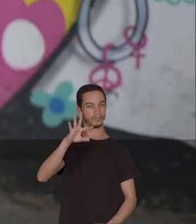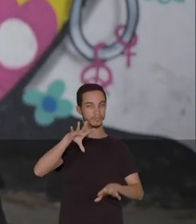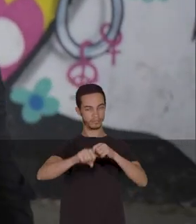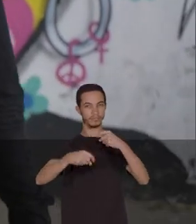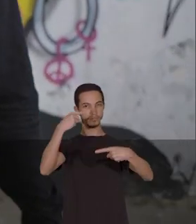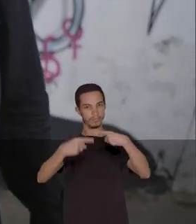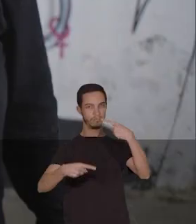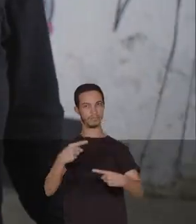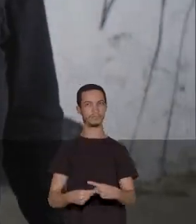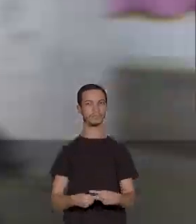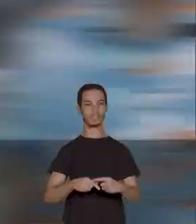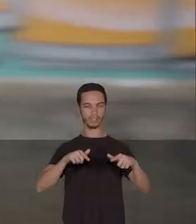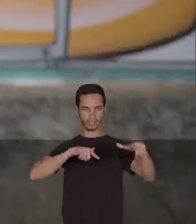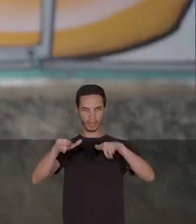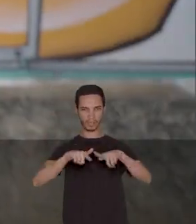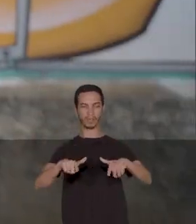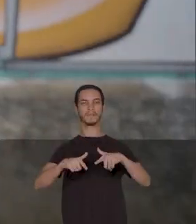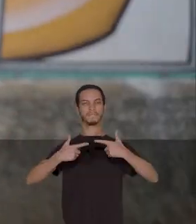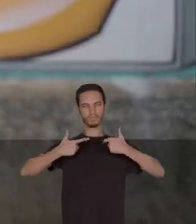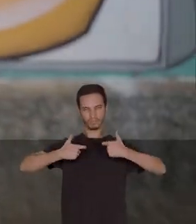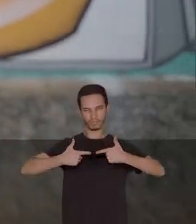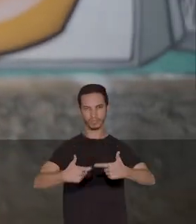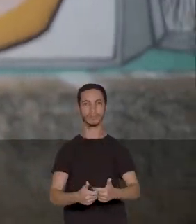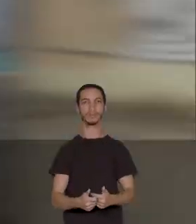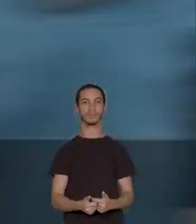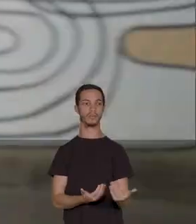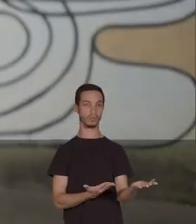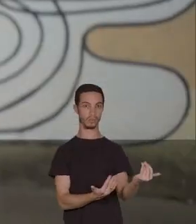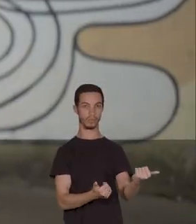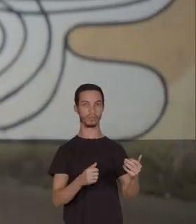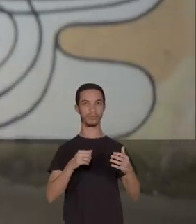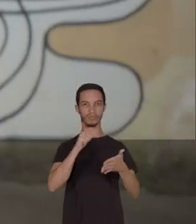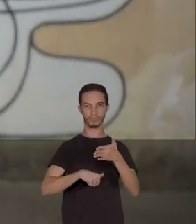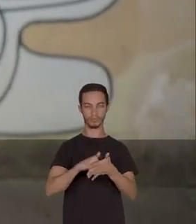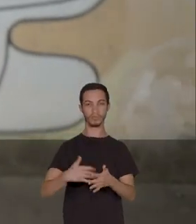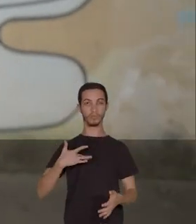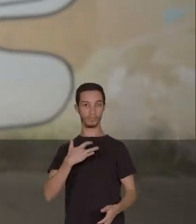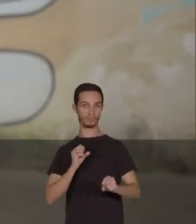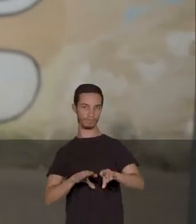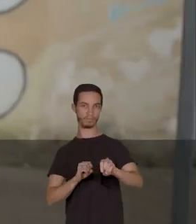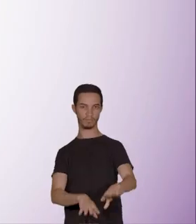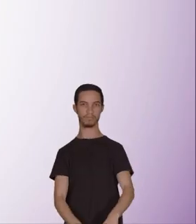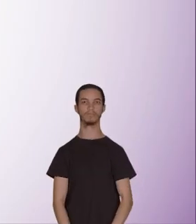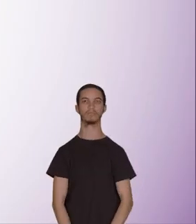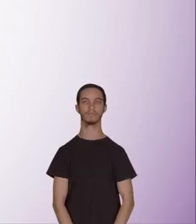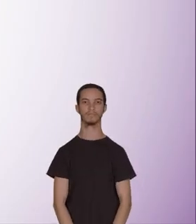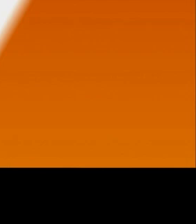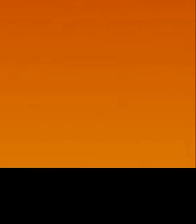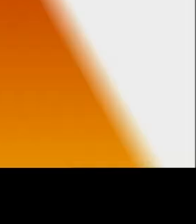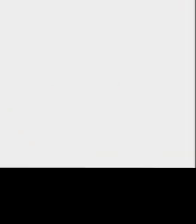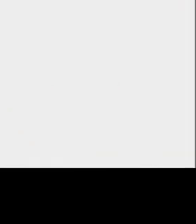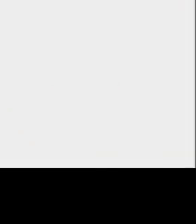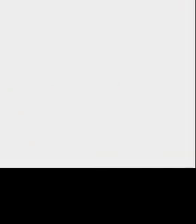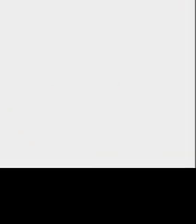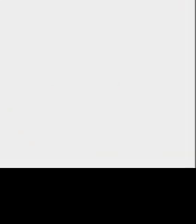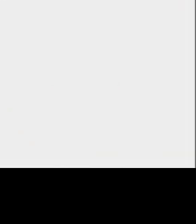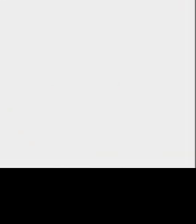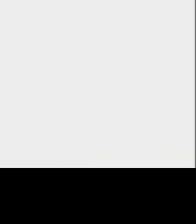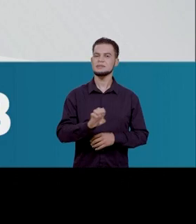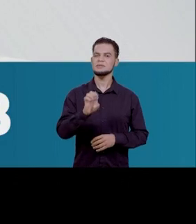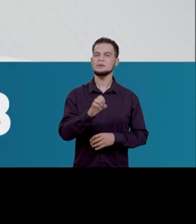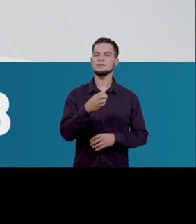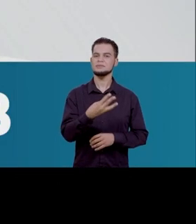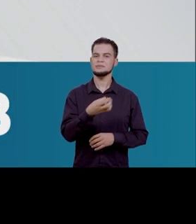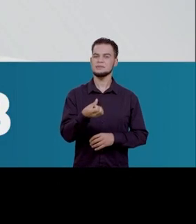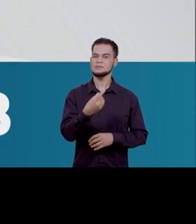LGBT ocupando a política. Pela luta dos trabalhadores. Juventude na luta por mais educação e saúde. Coligação